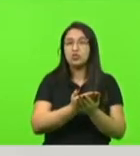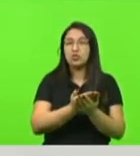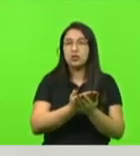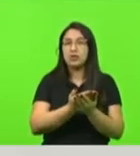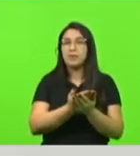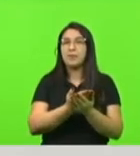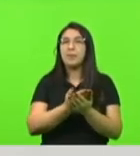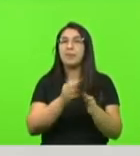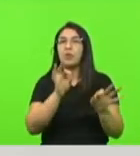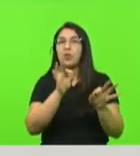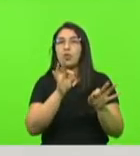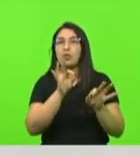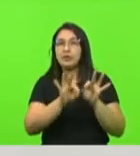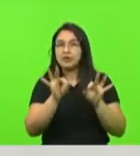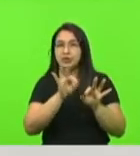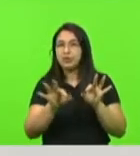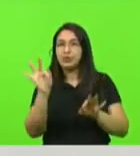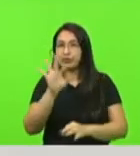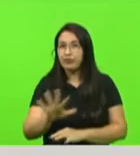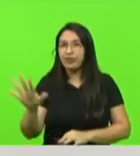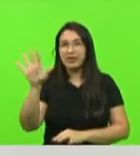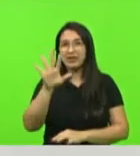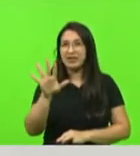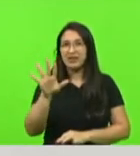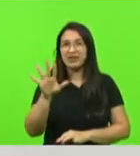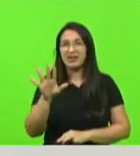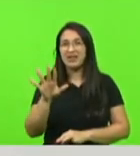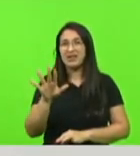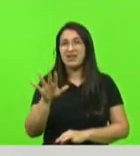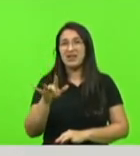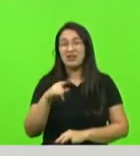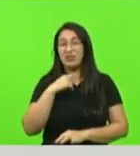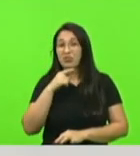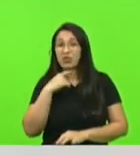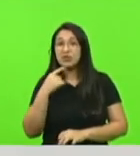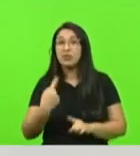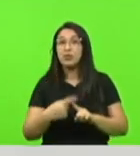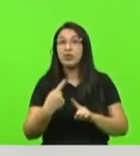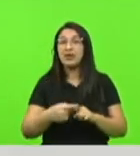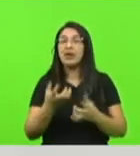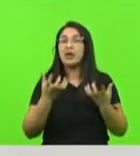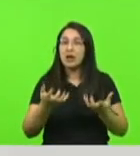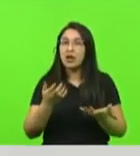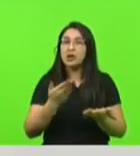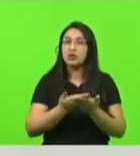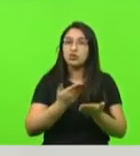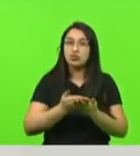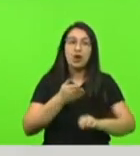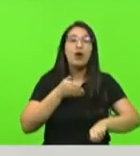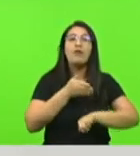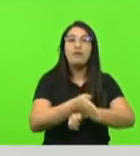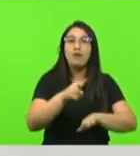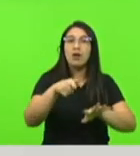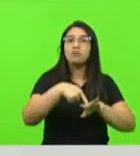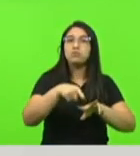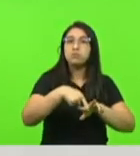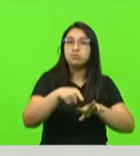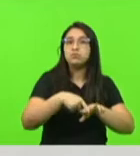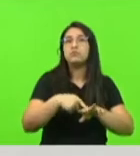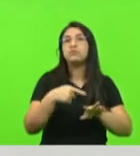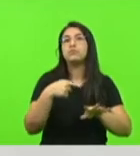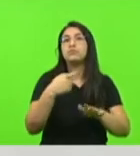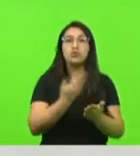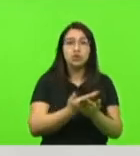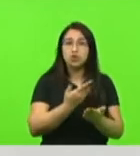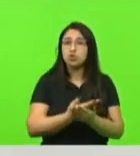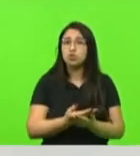funcionou. Porque o aluno, quando quer estudar, faz como eu fiz. Bota chinelo de dedo e vai para a escola. Quem quer estudar? 30 segundinhos, deputado, para